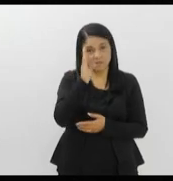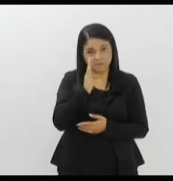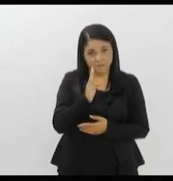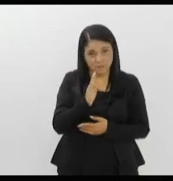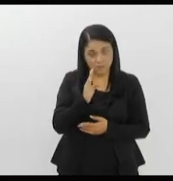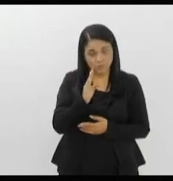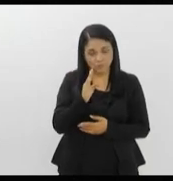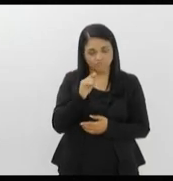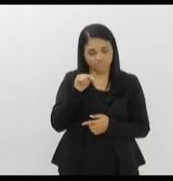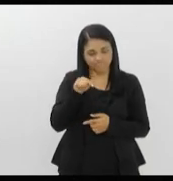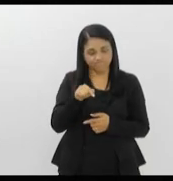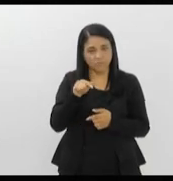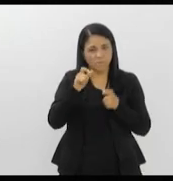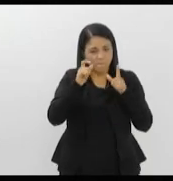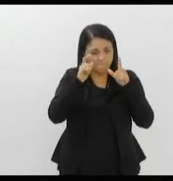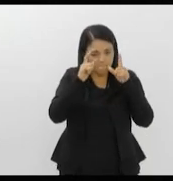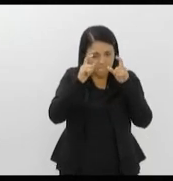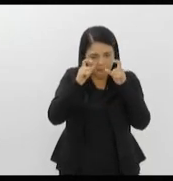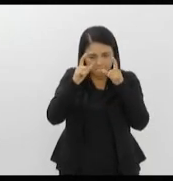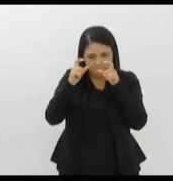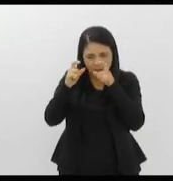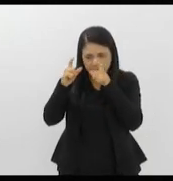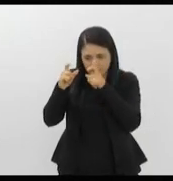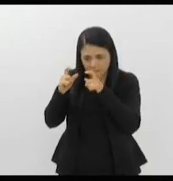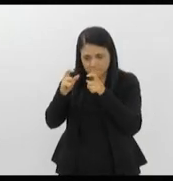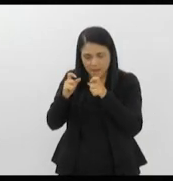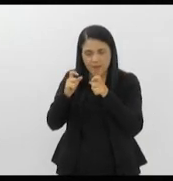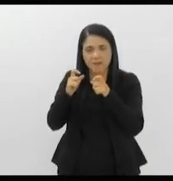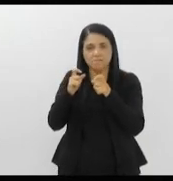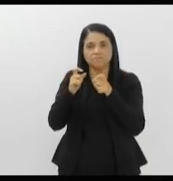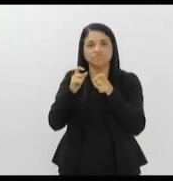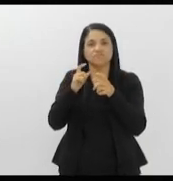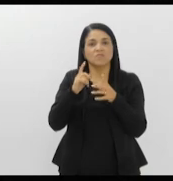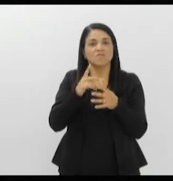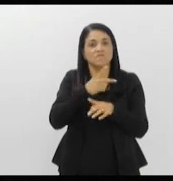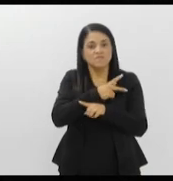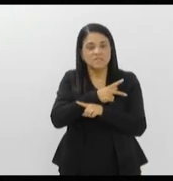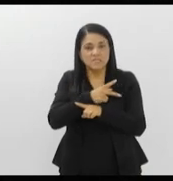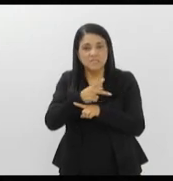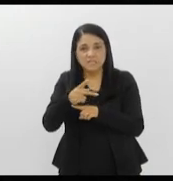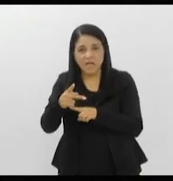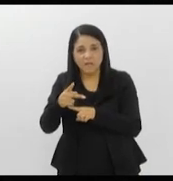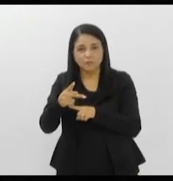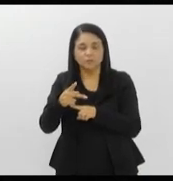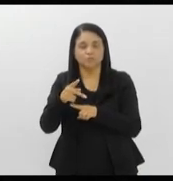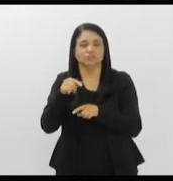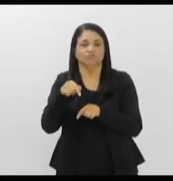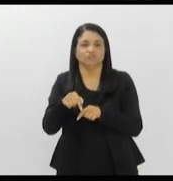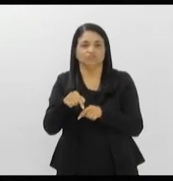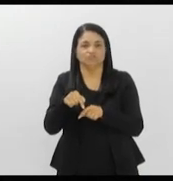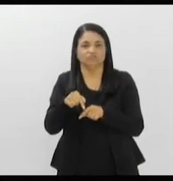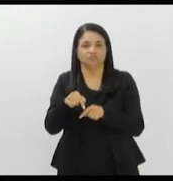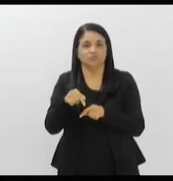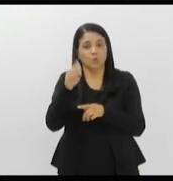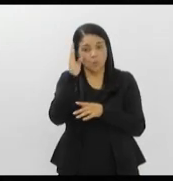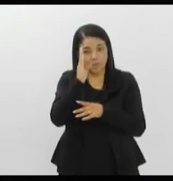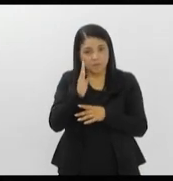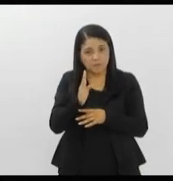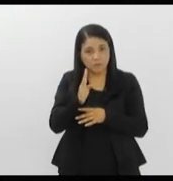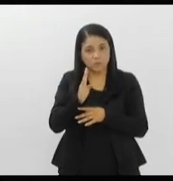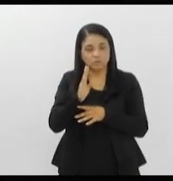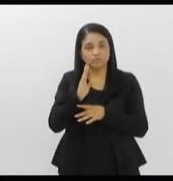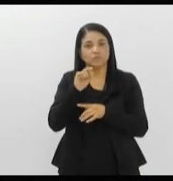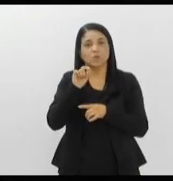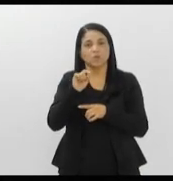mais fotografado, visitado, acolhido no mundo eram as